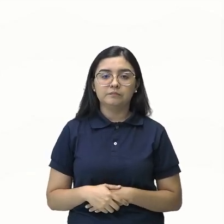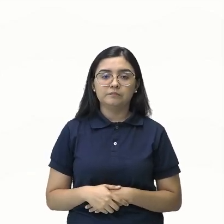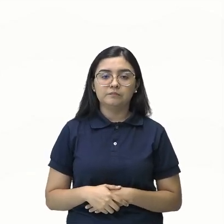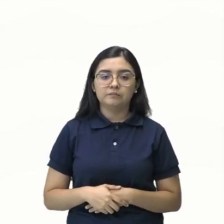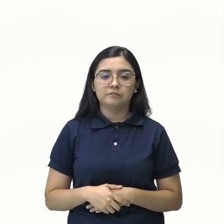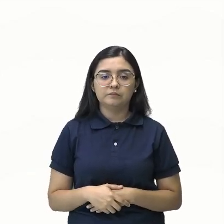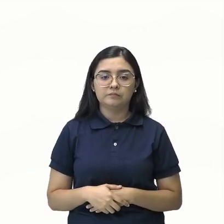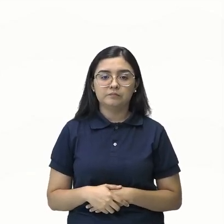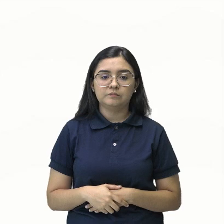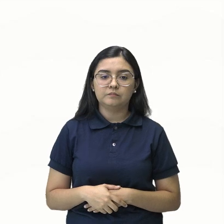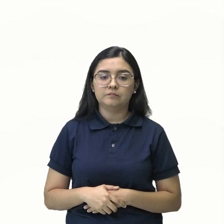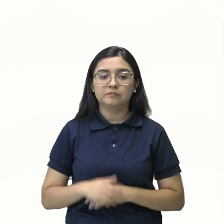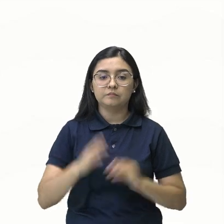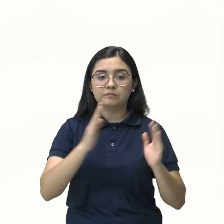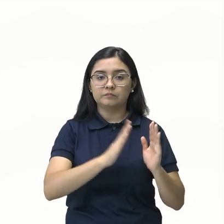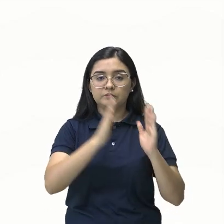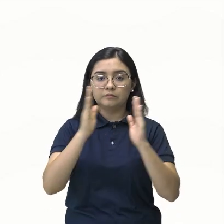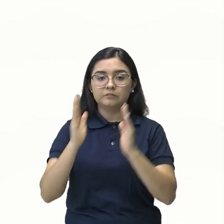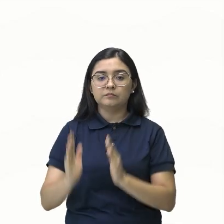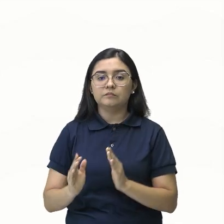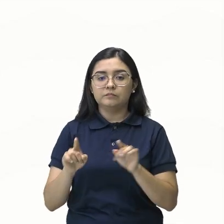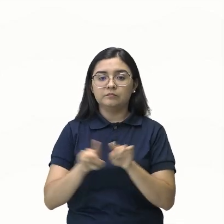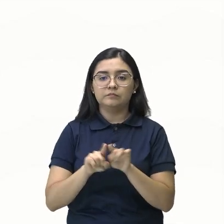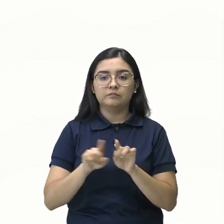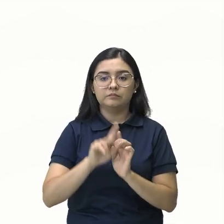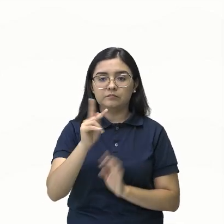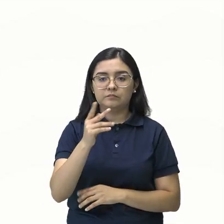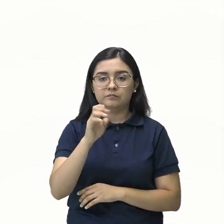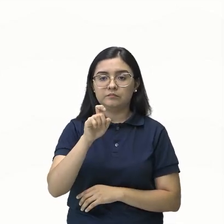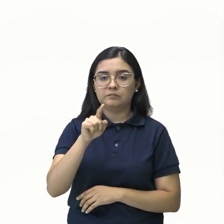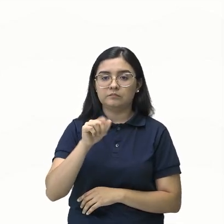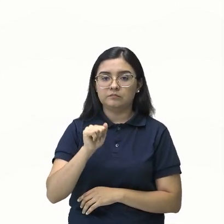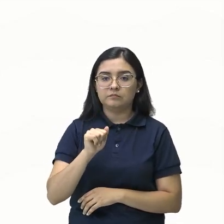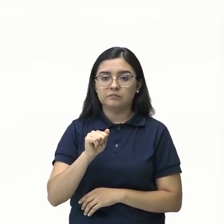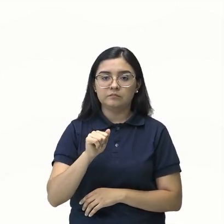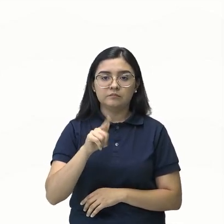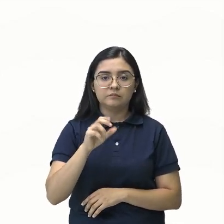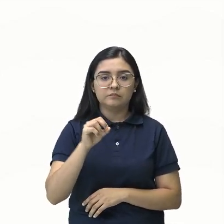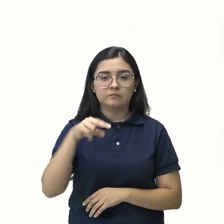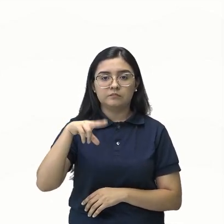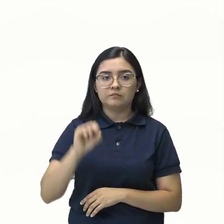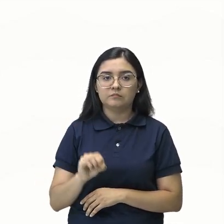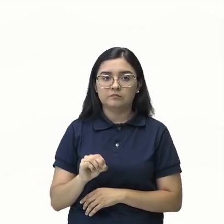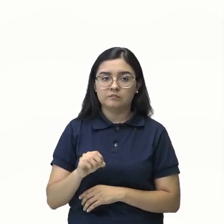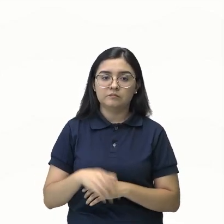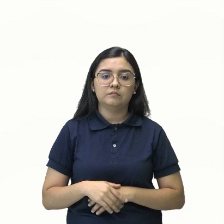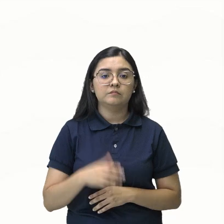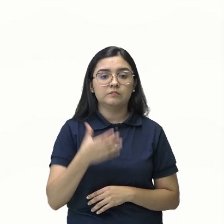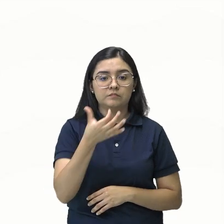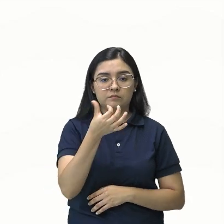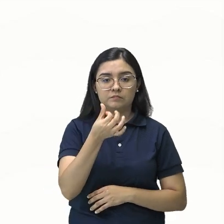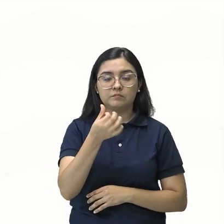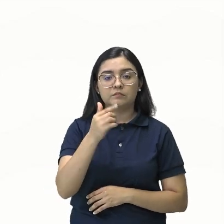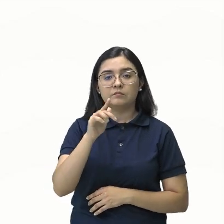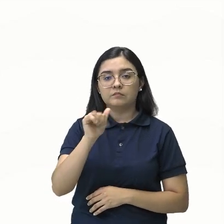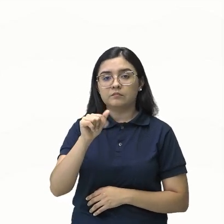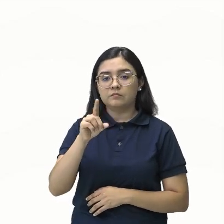Então, aqui um pentágono, aqui um hexágono, que são 6